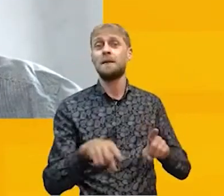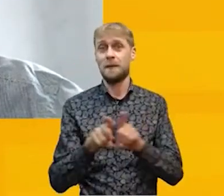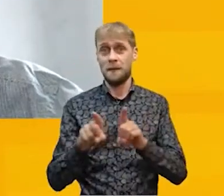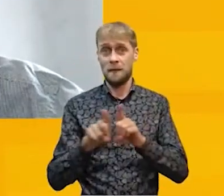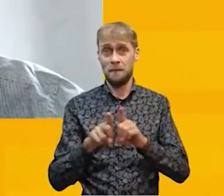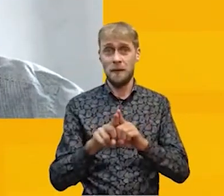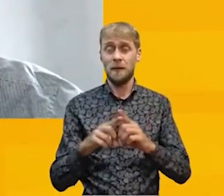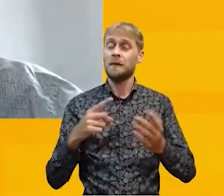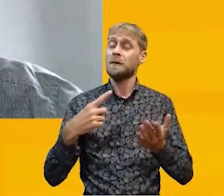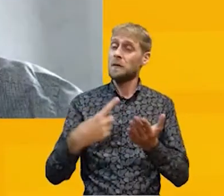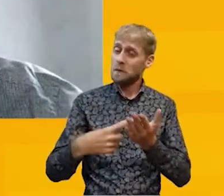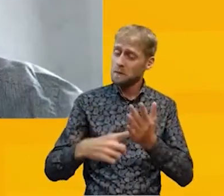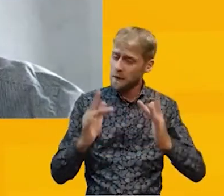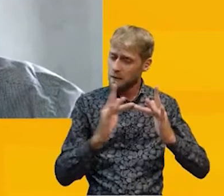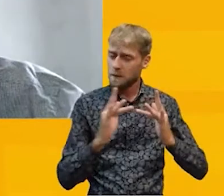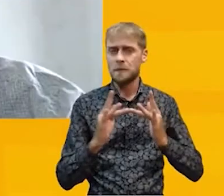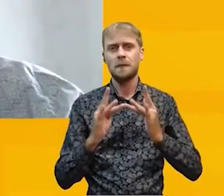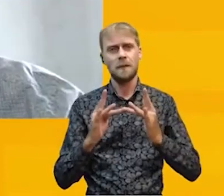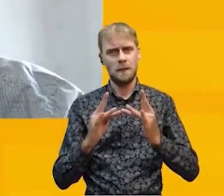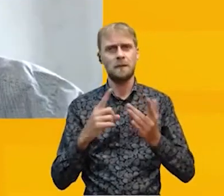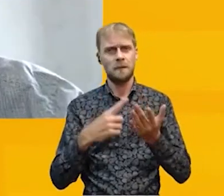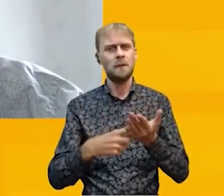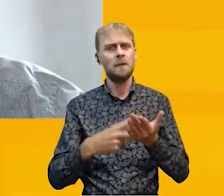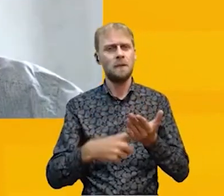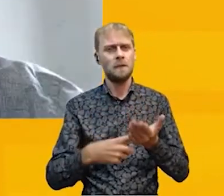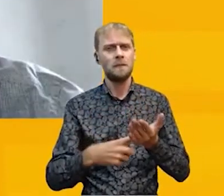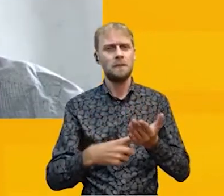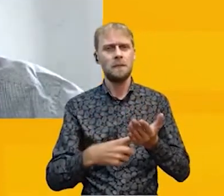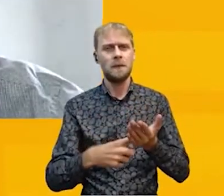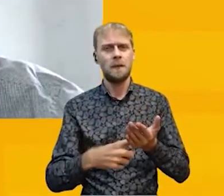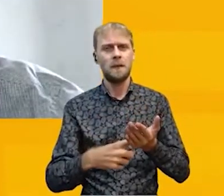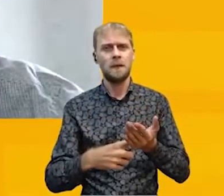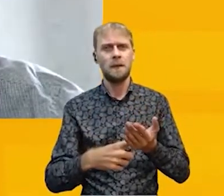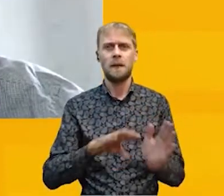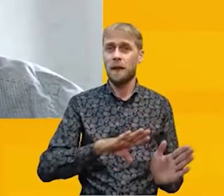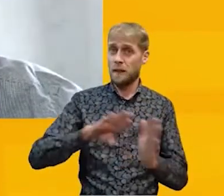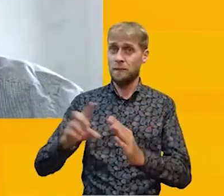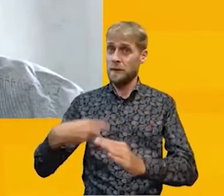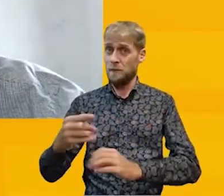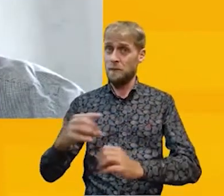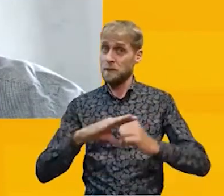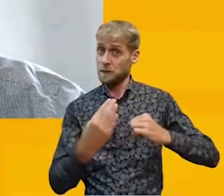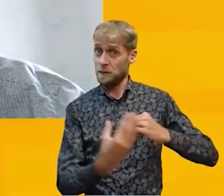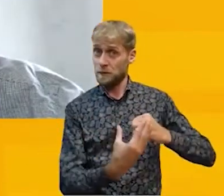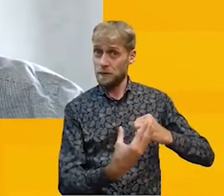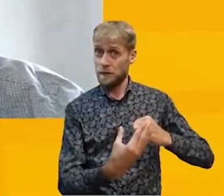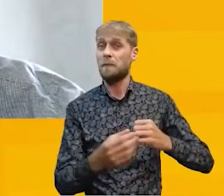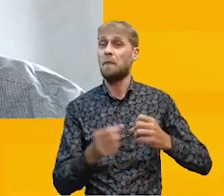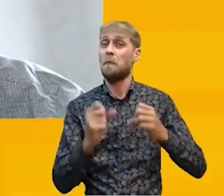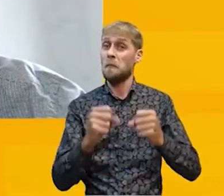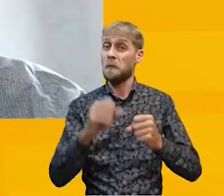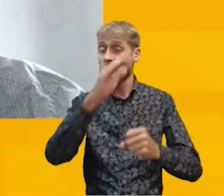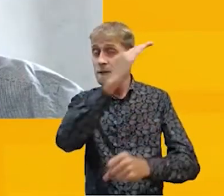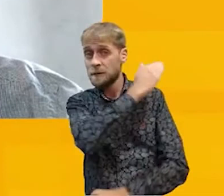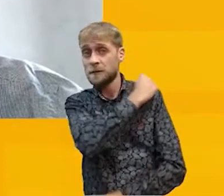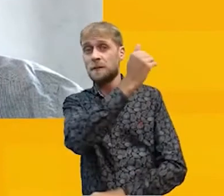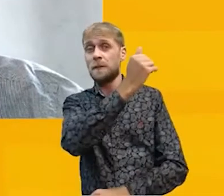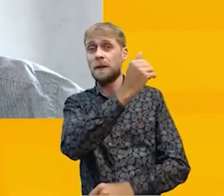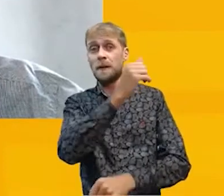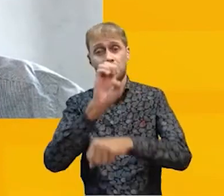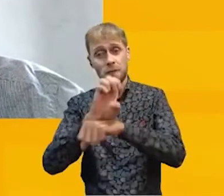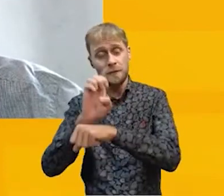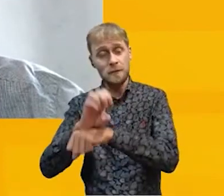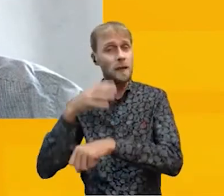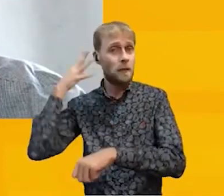entrar em contato e marcar, até quando passar essa fase de pandemia, a presença dela nos seus estados e vocês